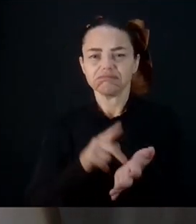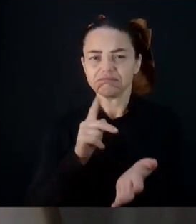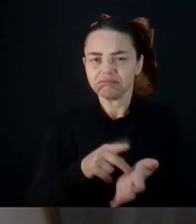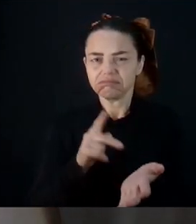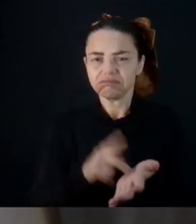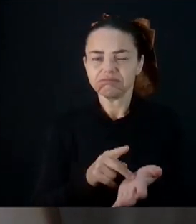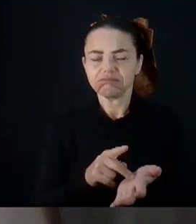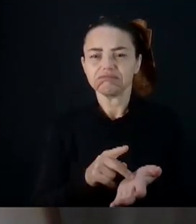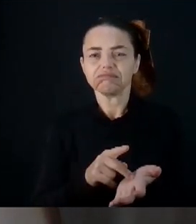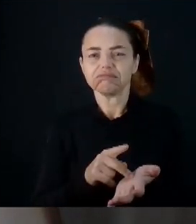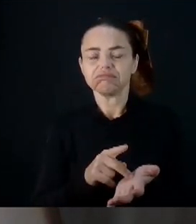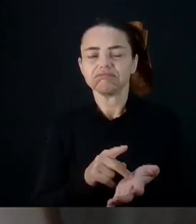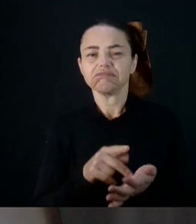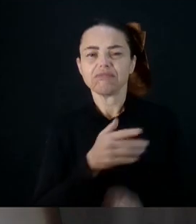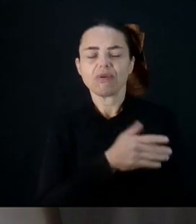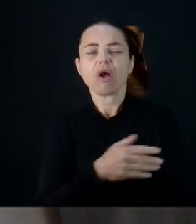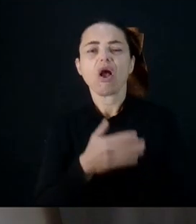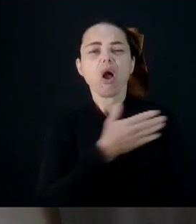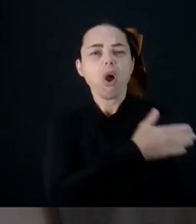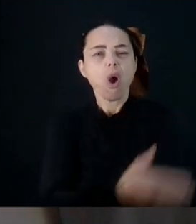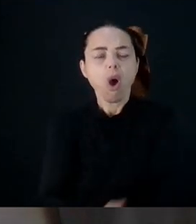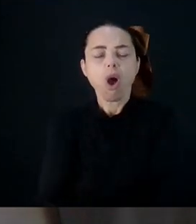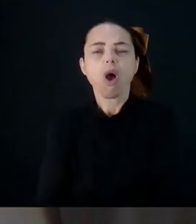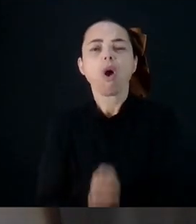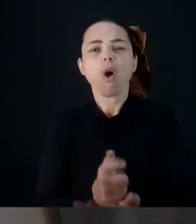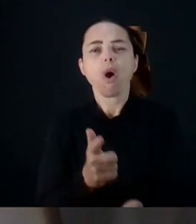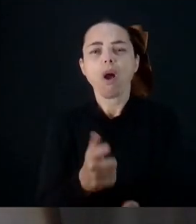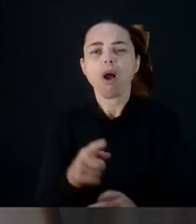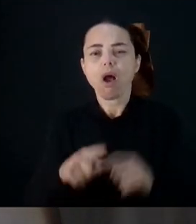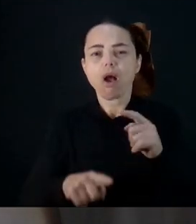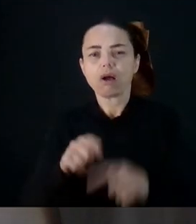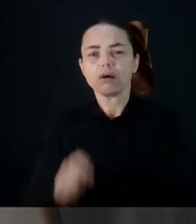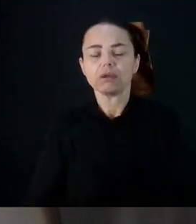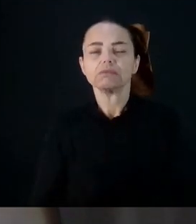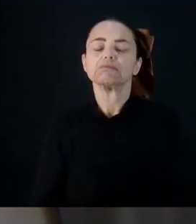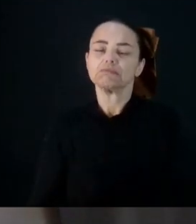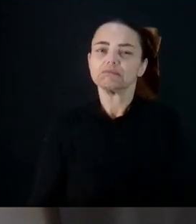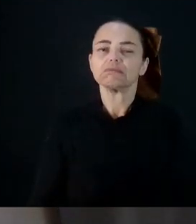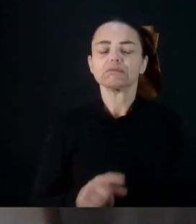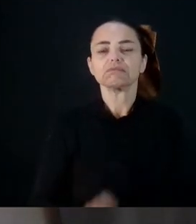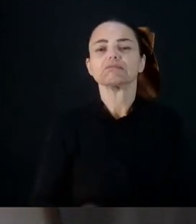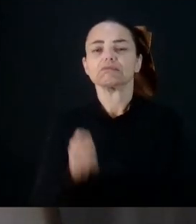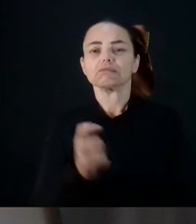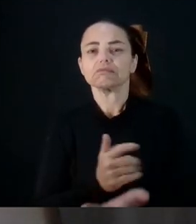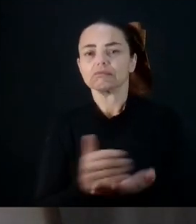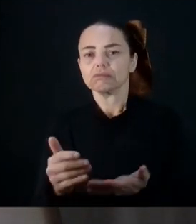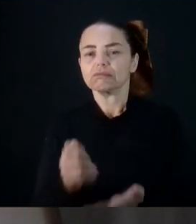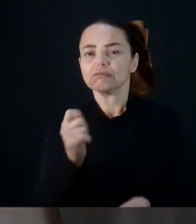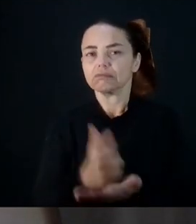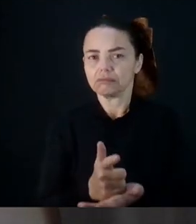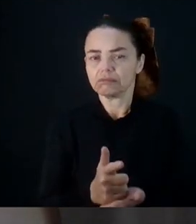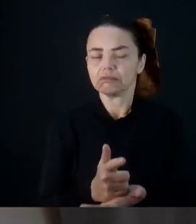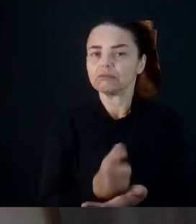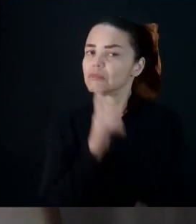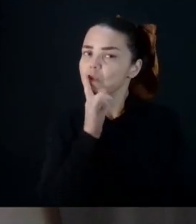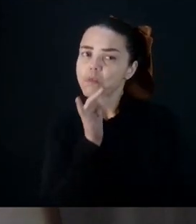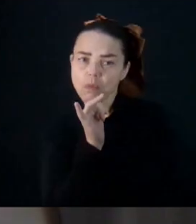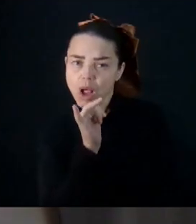adquirir esses produtos para essas crianças? Porque a doutora Lívia disse, né, no início, assim, quem compra são os pais.